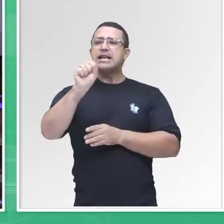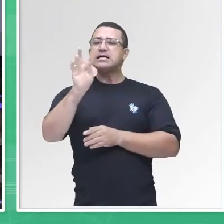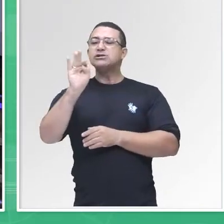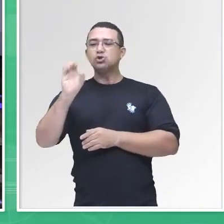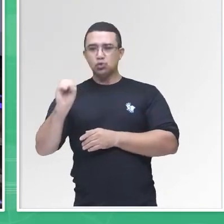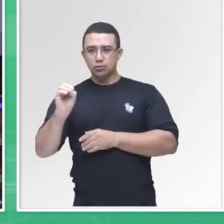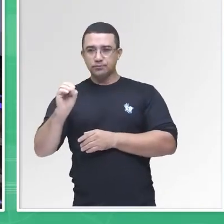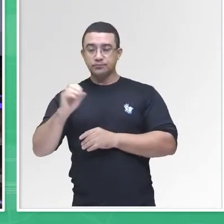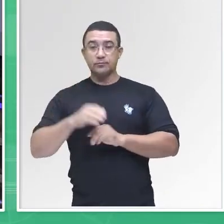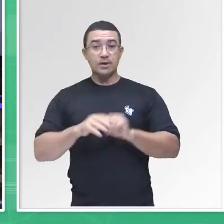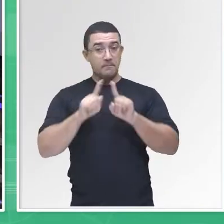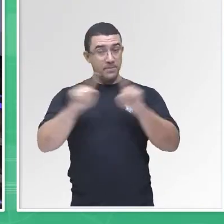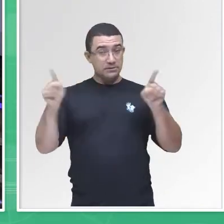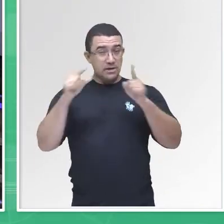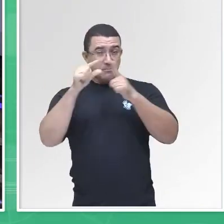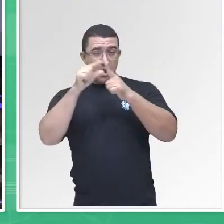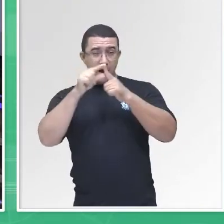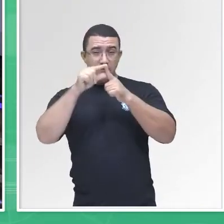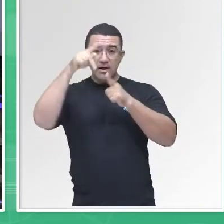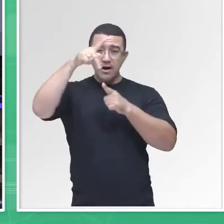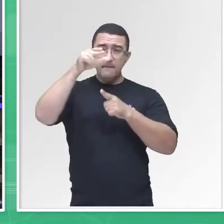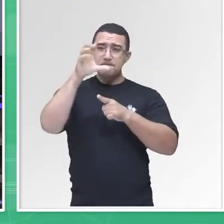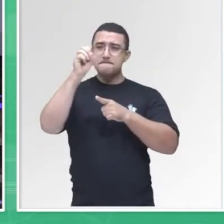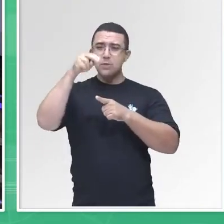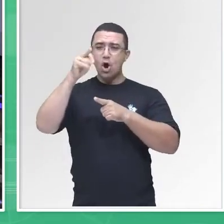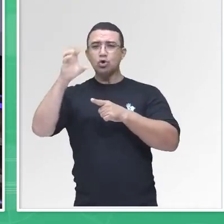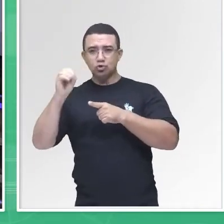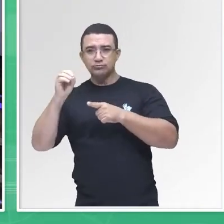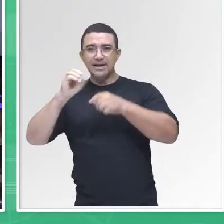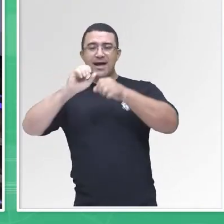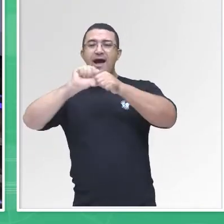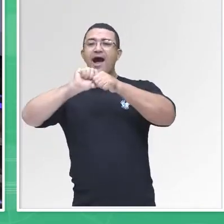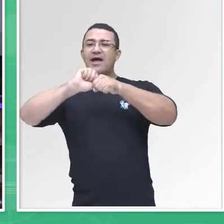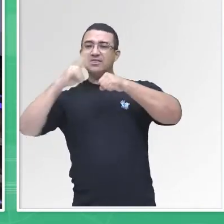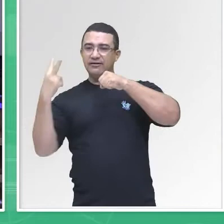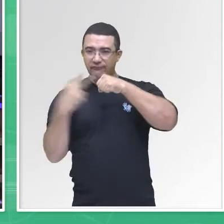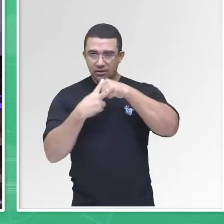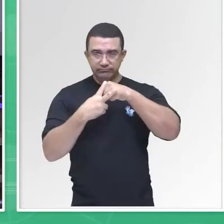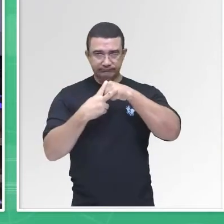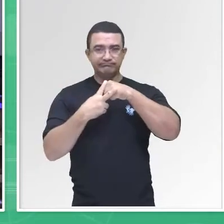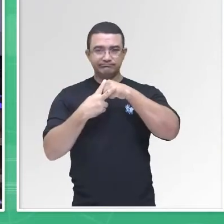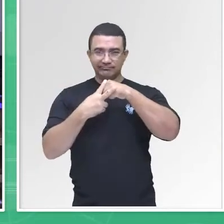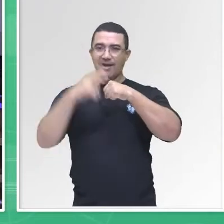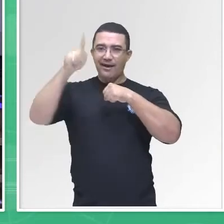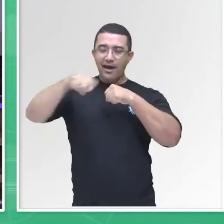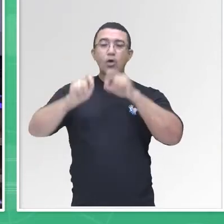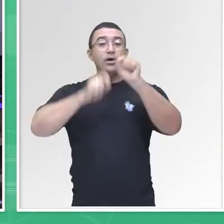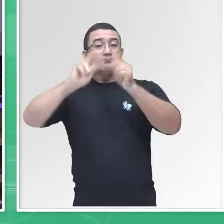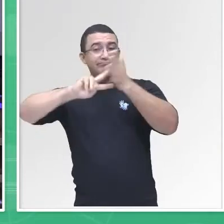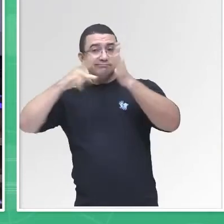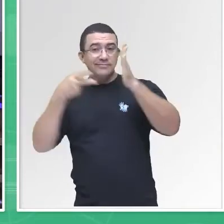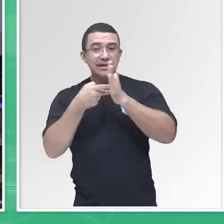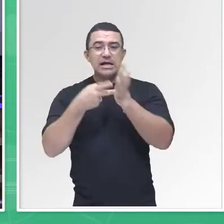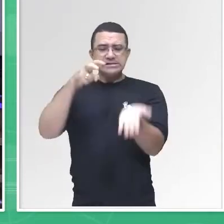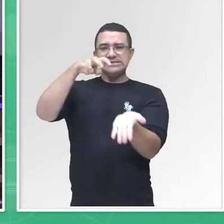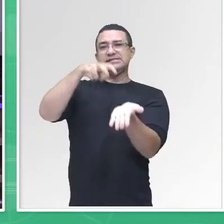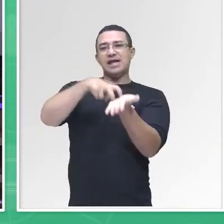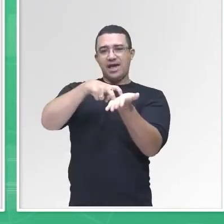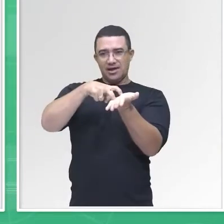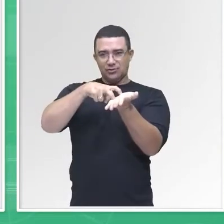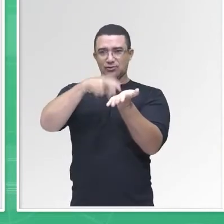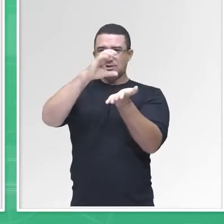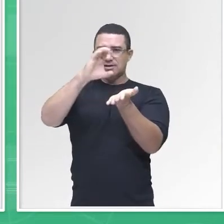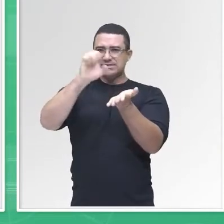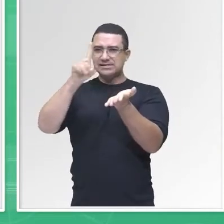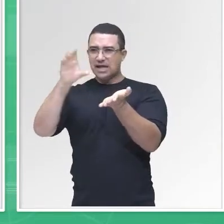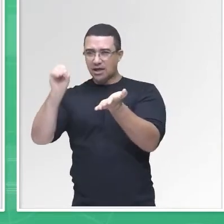espanhol, pronto, é um advérbio, certo? E como advérbio, o sentido dela é cedo. Aí vejamos aqui a